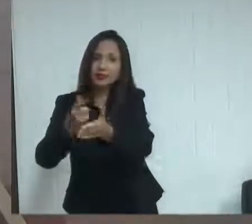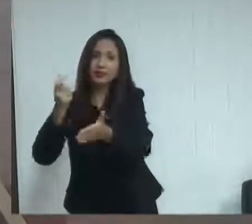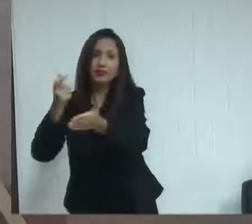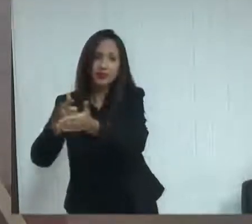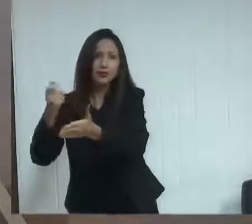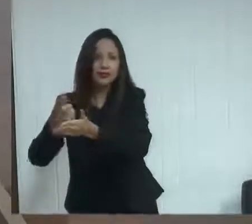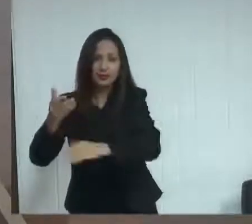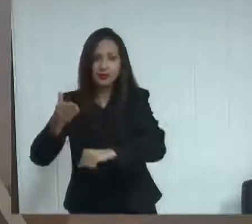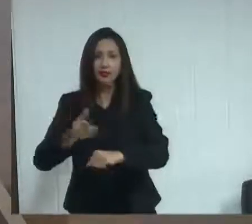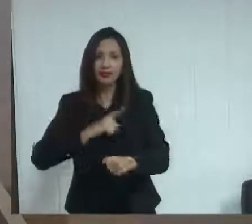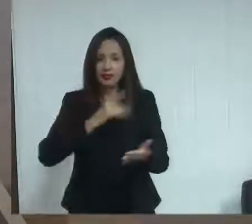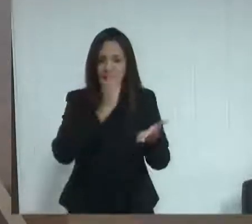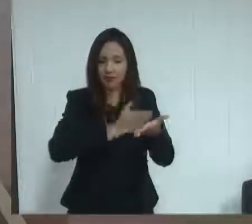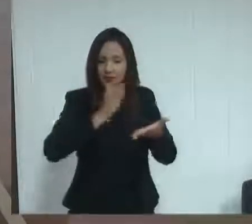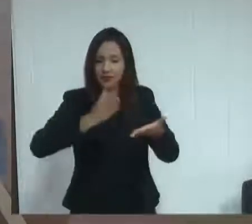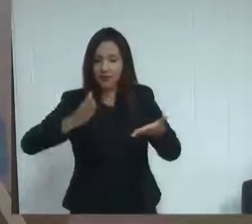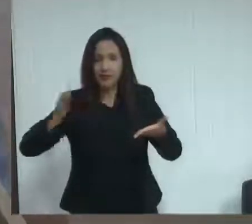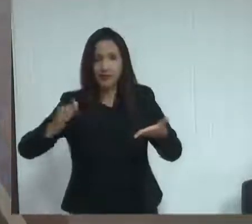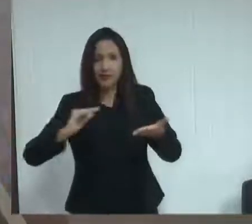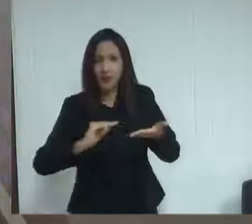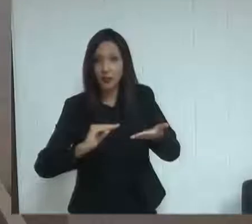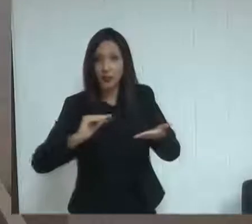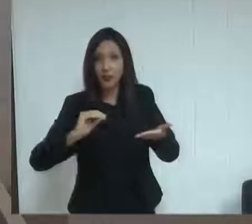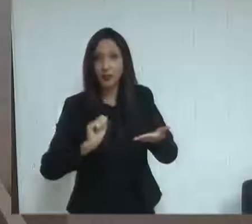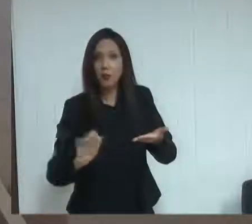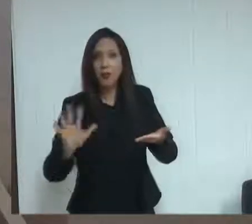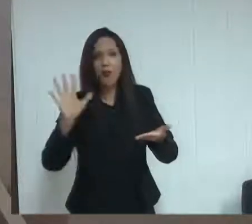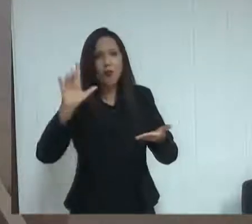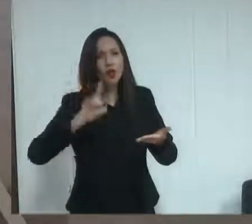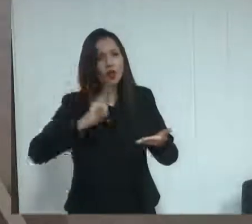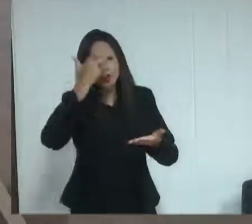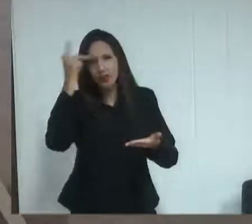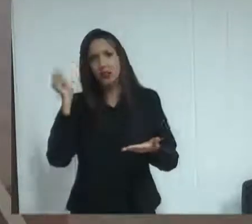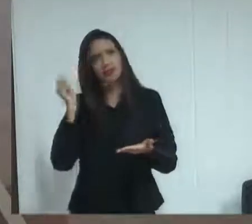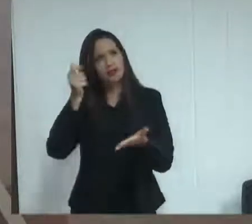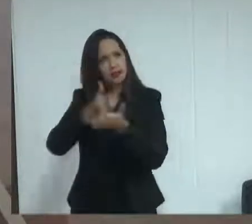decorrer do ano. Vai ter algum aumento para quem fizer esse pagamento?